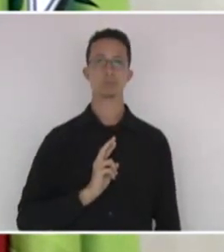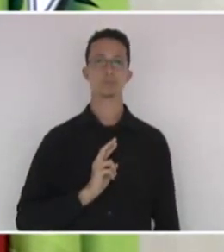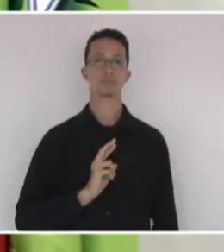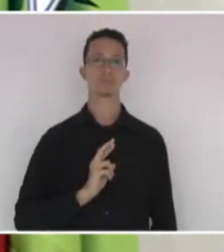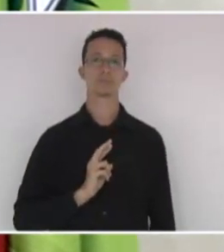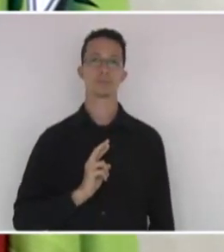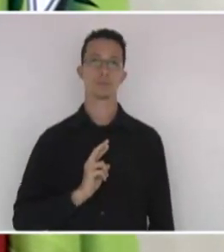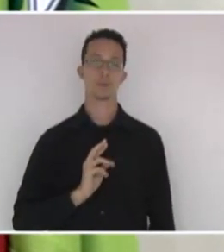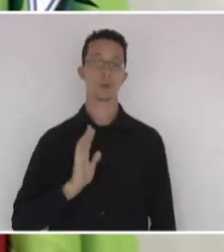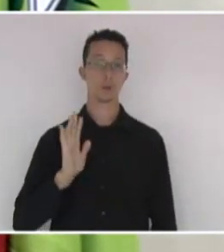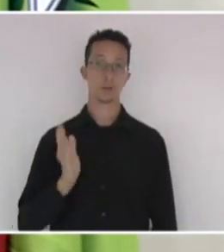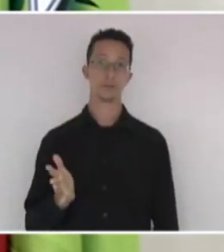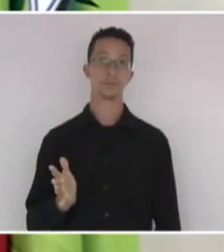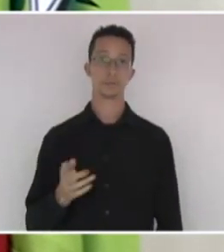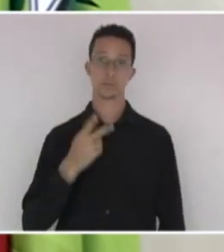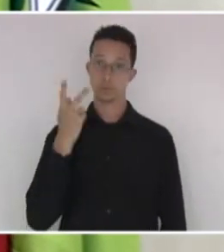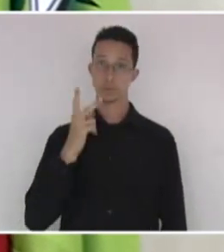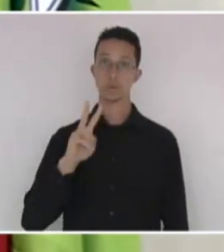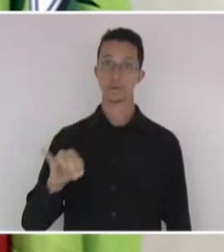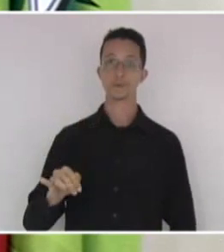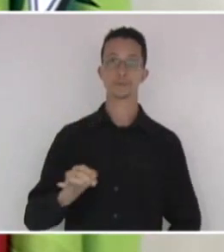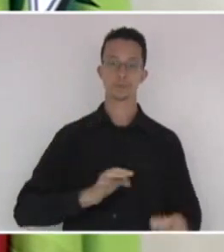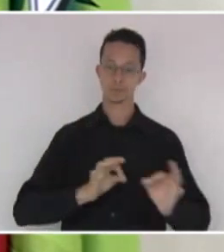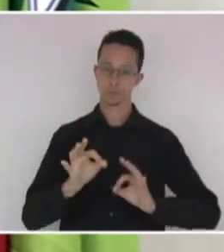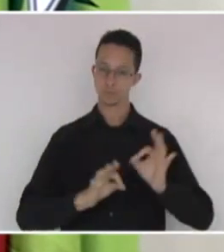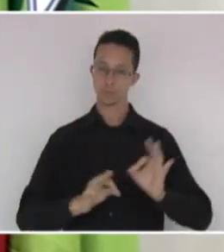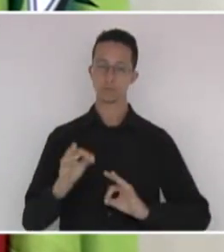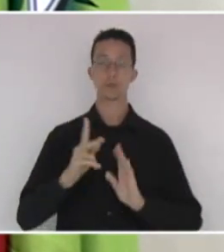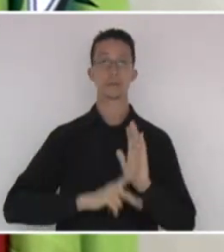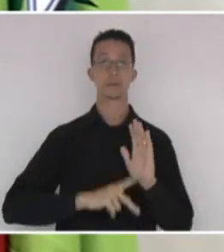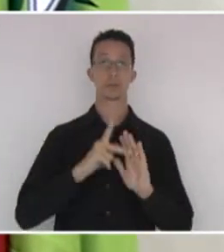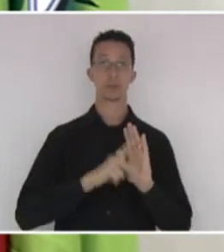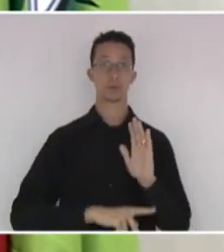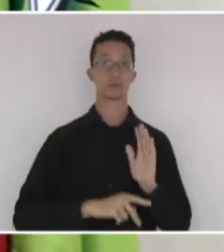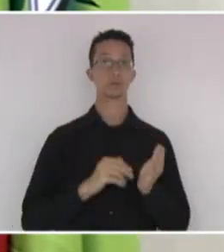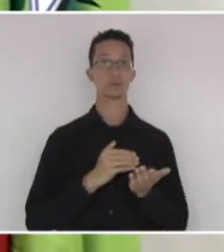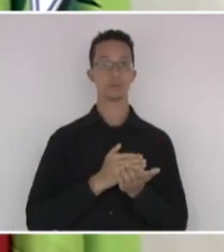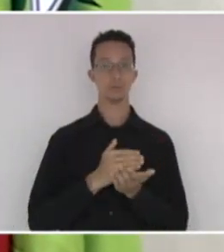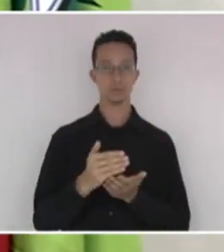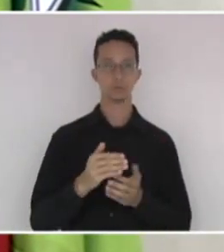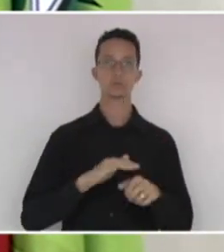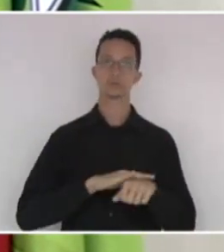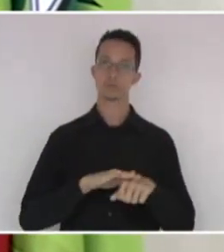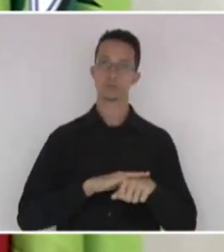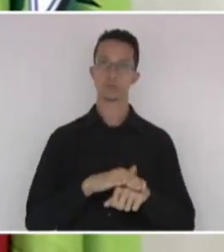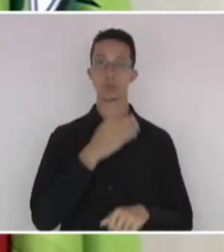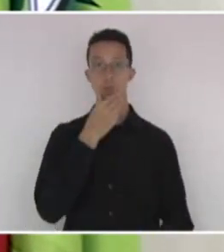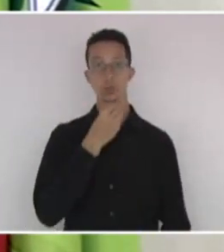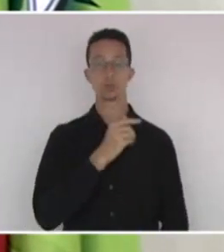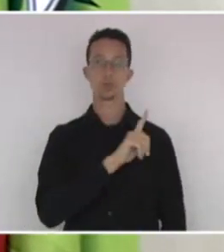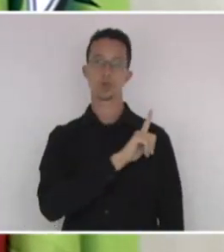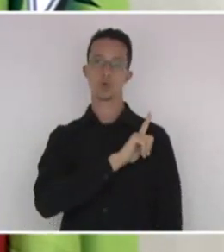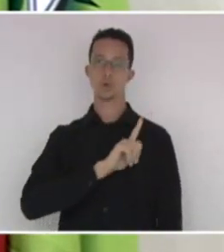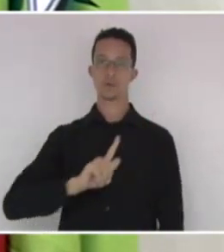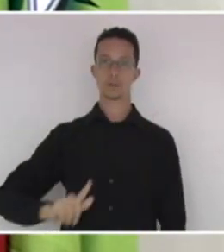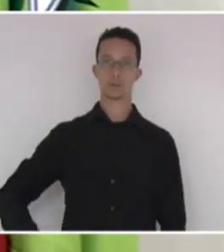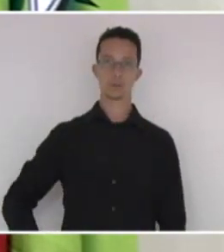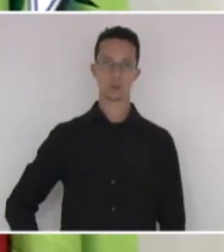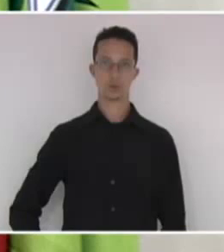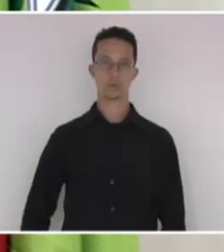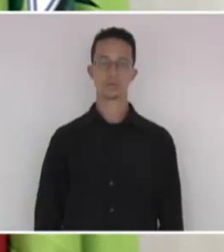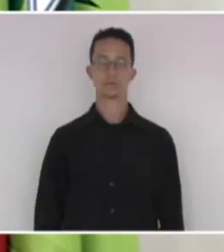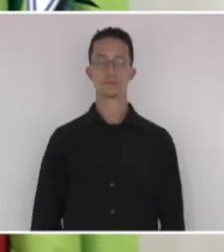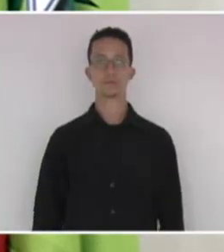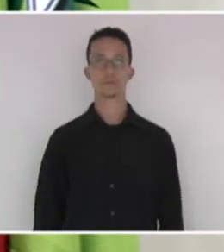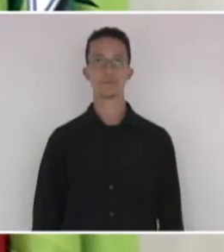dos projetos para que possamos avançar na conversação com o senhor governador. Por último, senhor presidente,